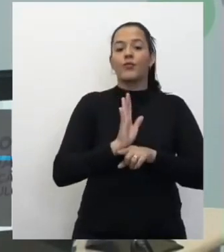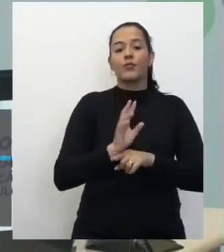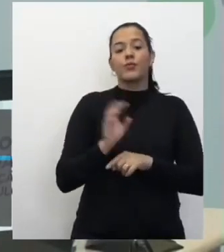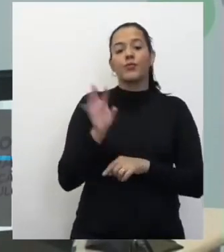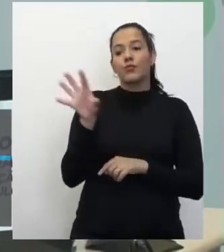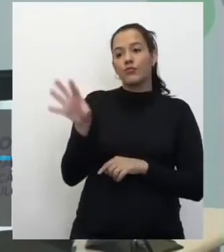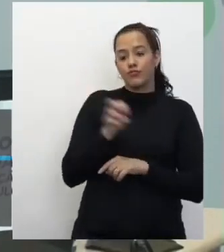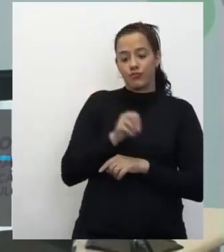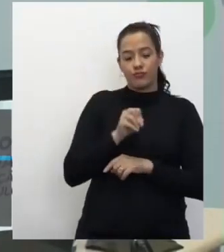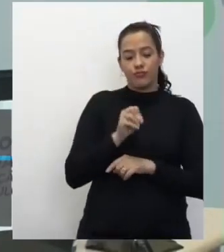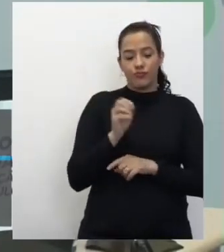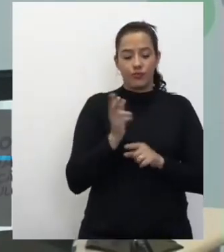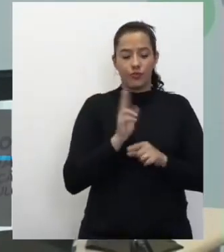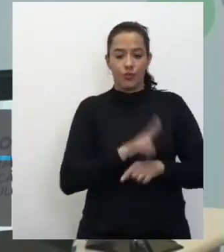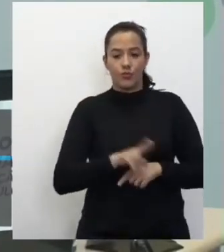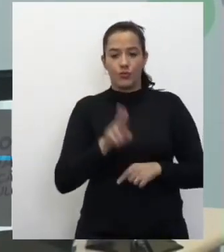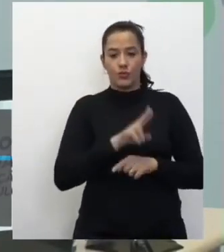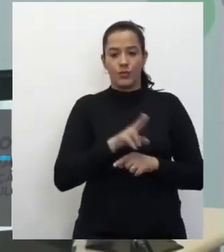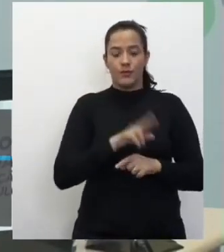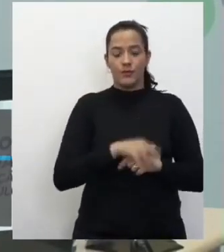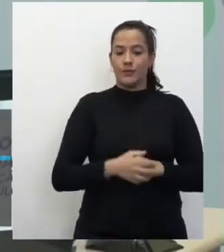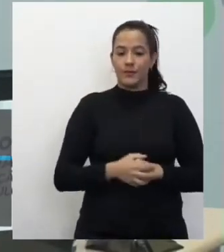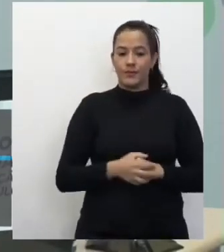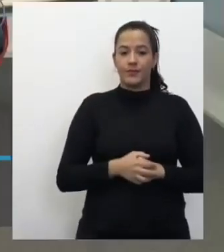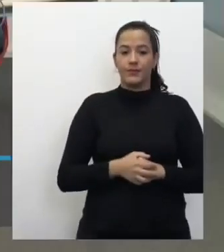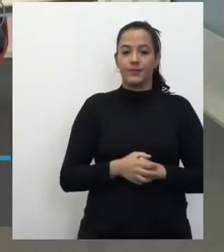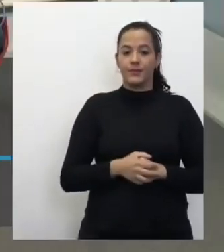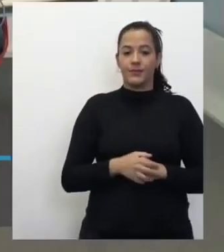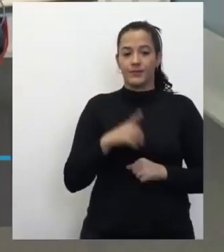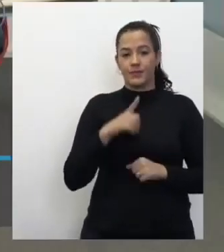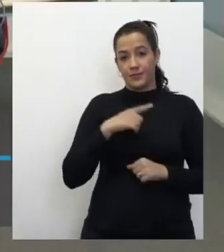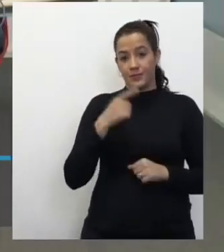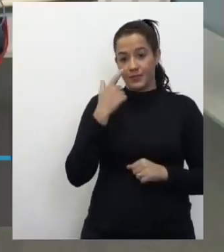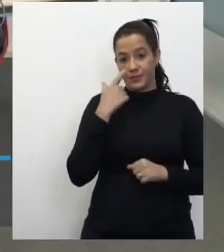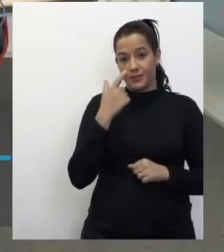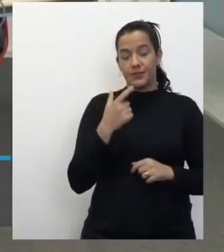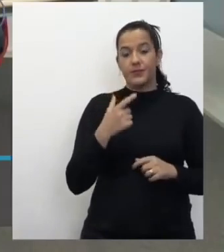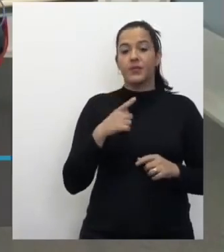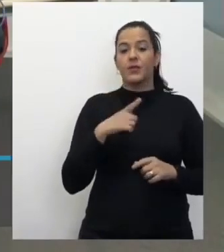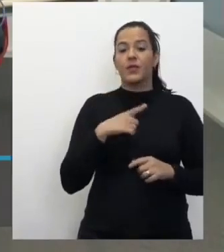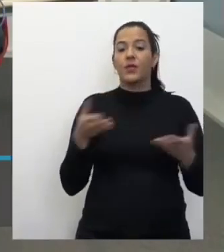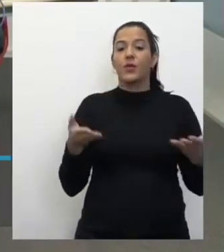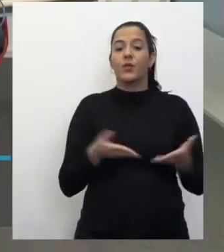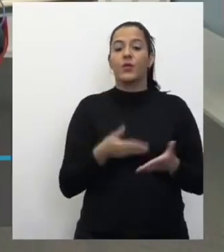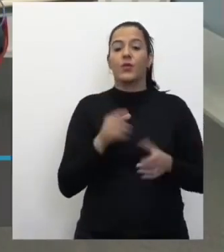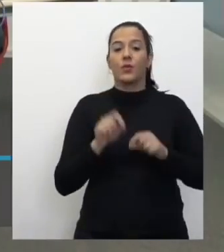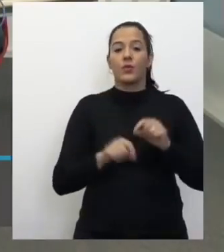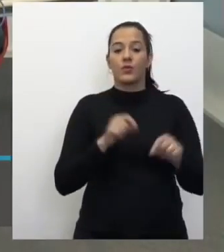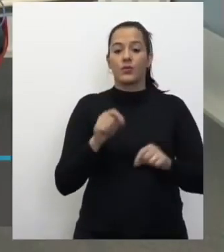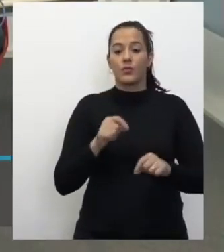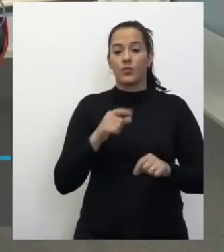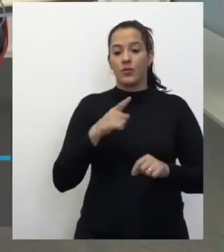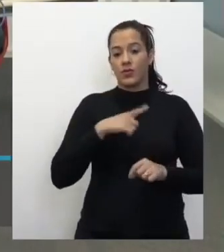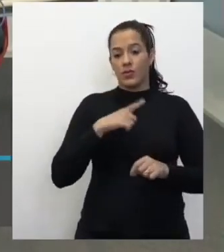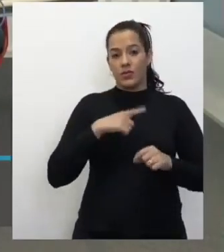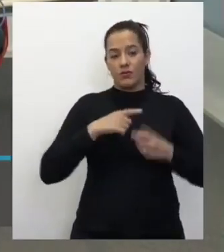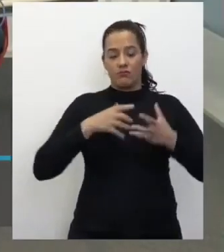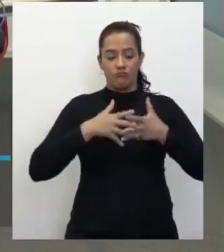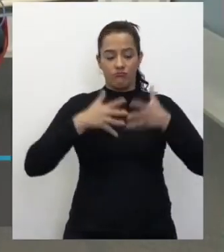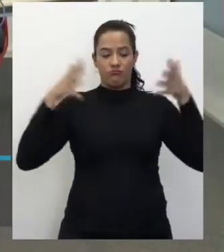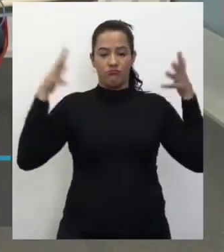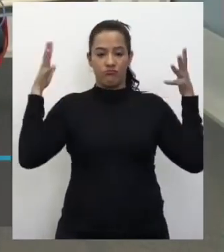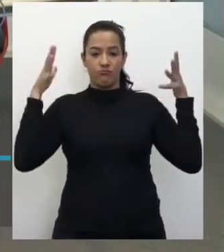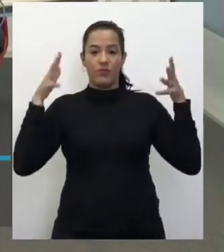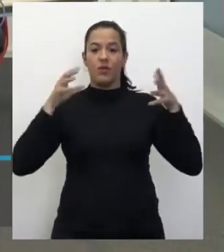imagino. A gente vê lá o Batman nos Vingadores, é verdade. o Superman. Porque agora eles têm, né, uma super produção, super